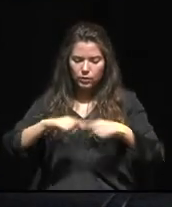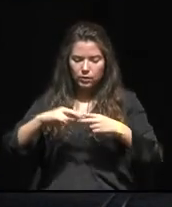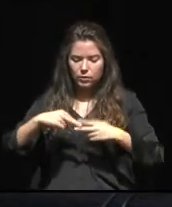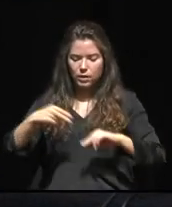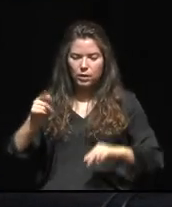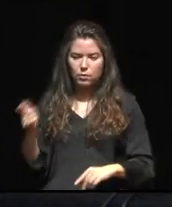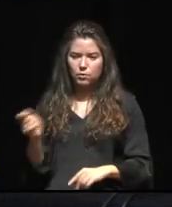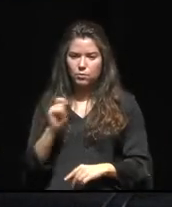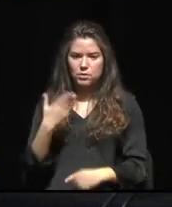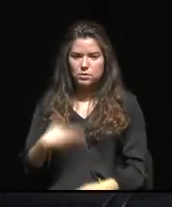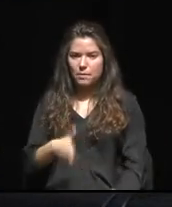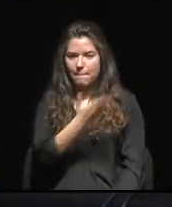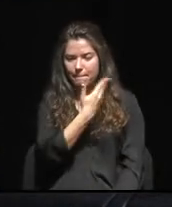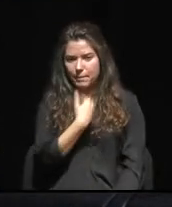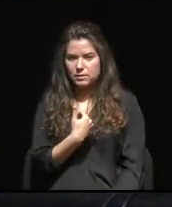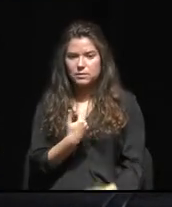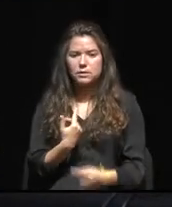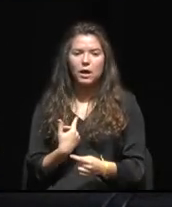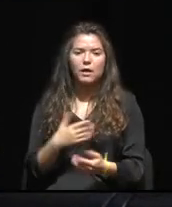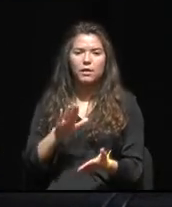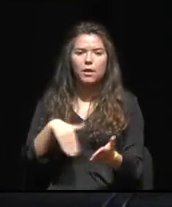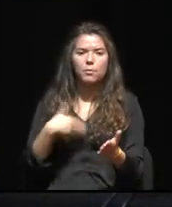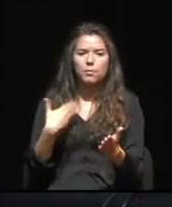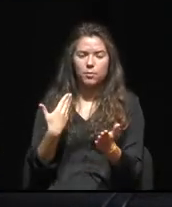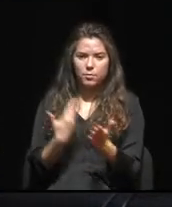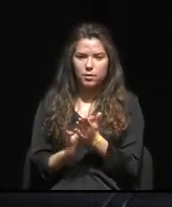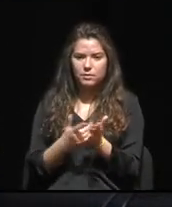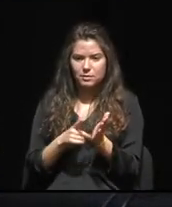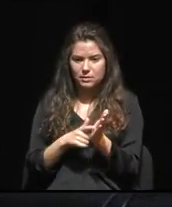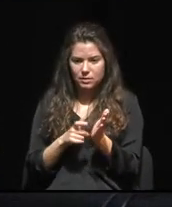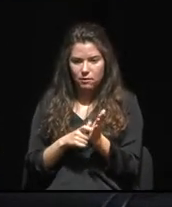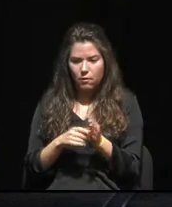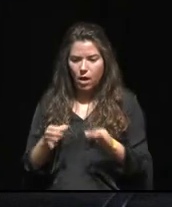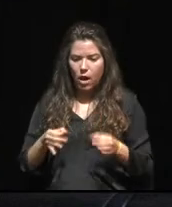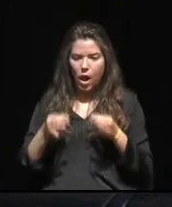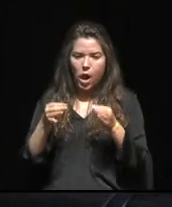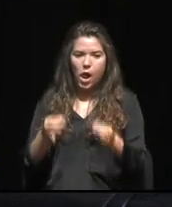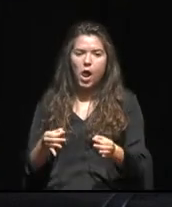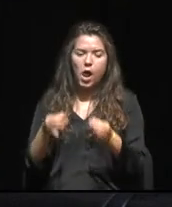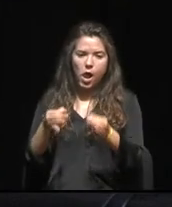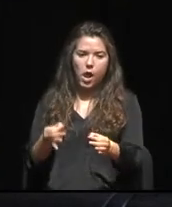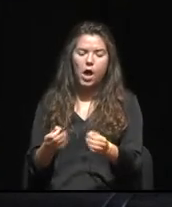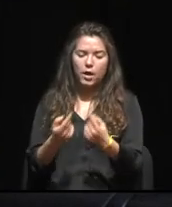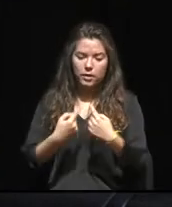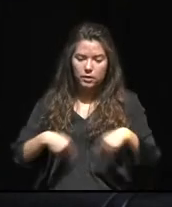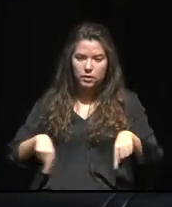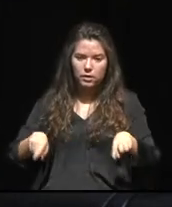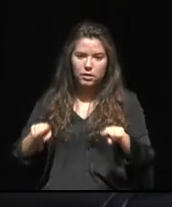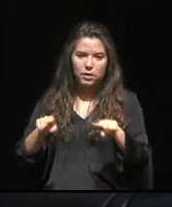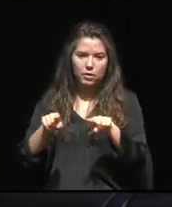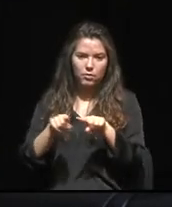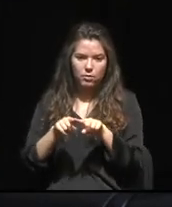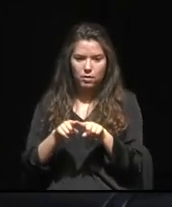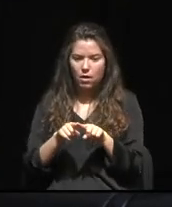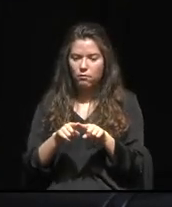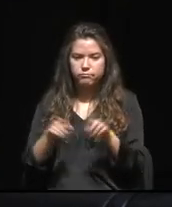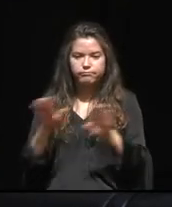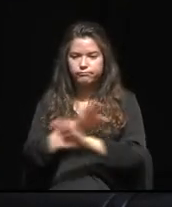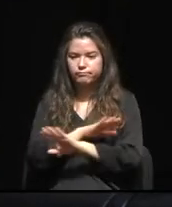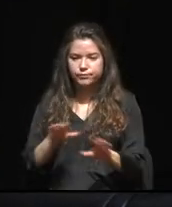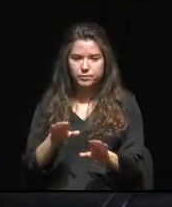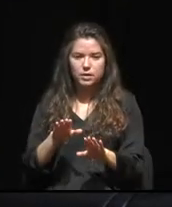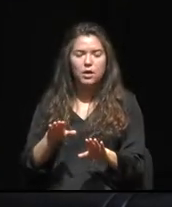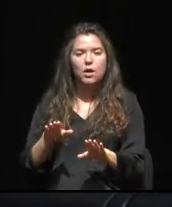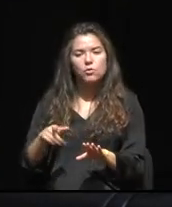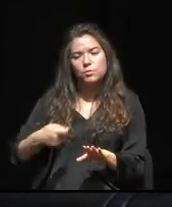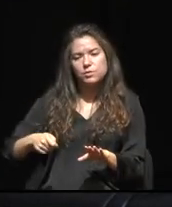a proposta de requalificação e dinamização daada das necessidades foi adiada e a reunião foi terminada de forma abrupta pelo senhor presidente